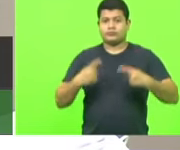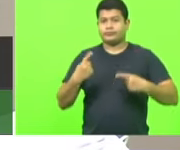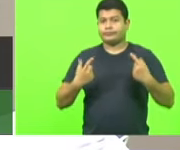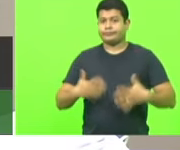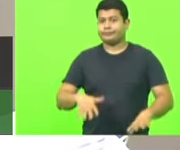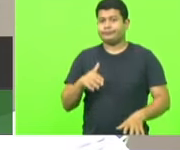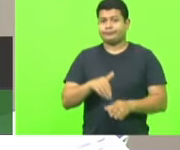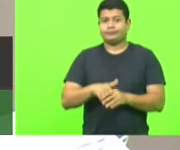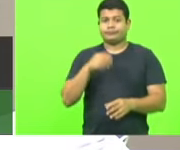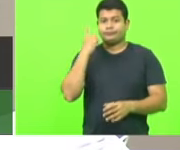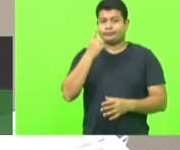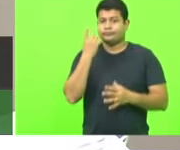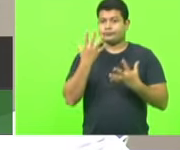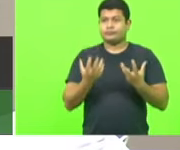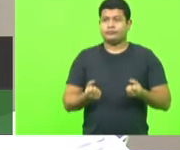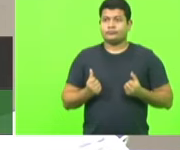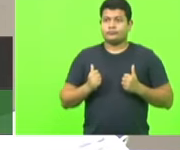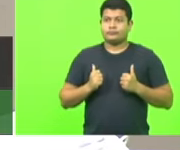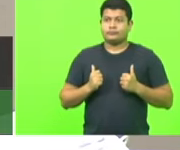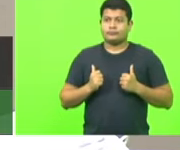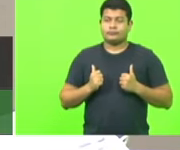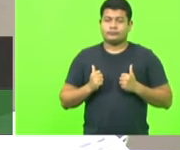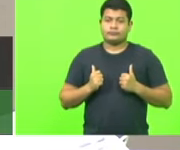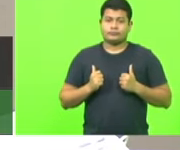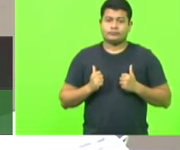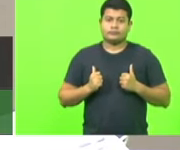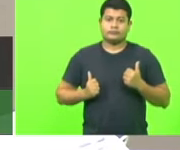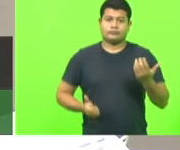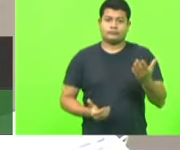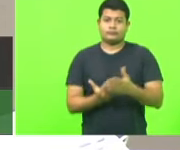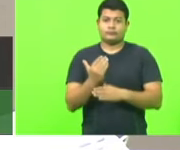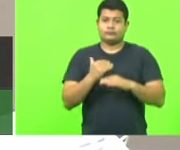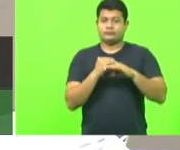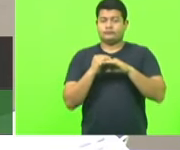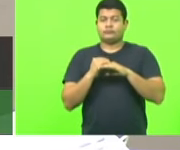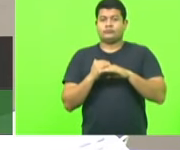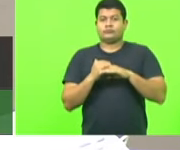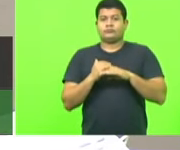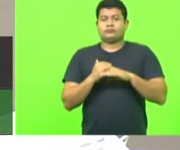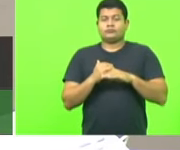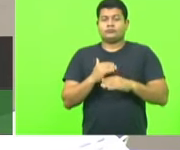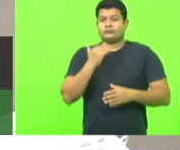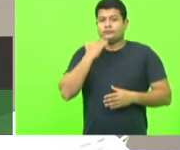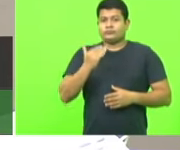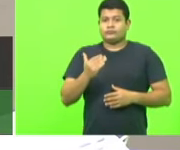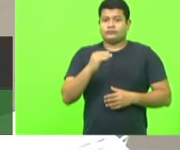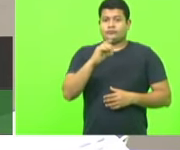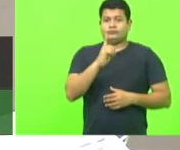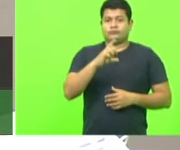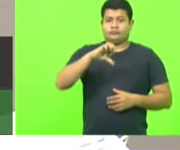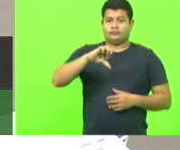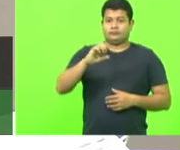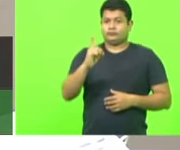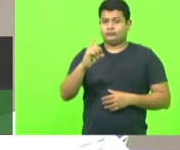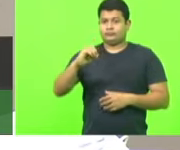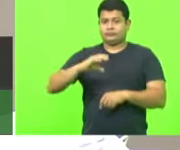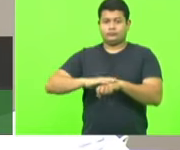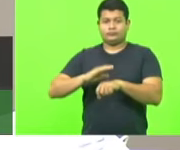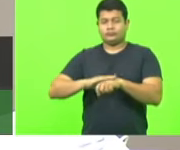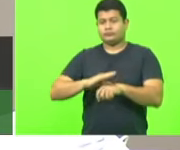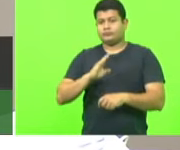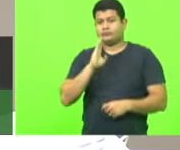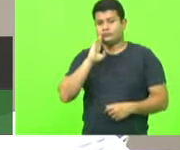em votação, deputados que aprovam permaneçam como se encontram. Aprovado por unanimidade. Requerimento 1910, autor deputado Bruno Souza,